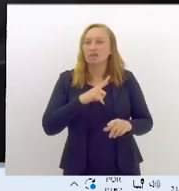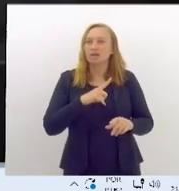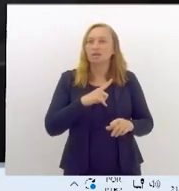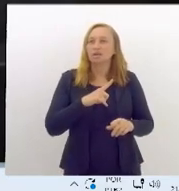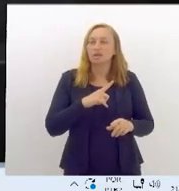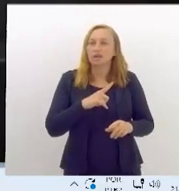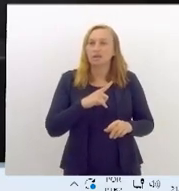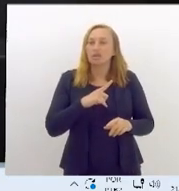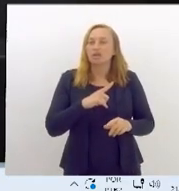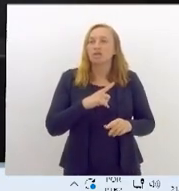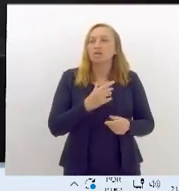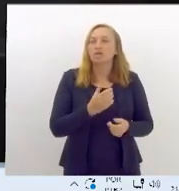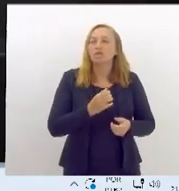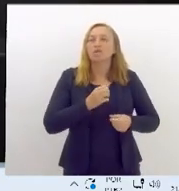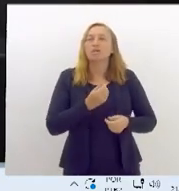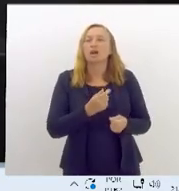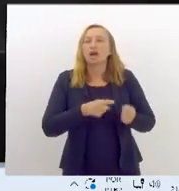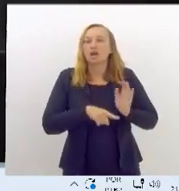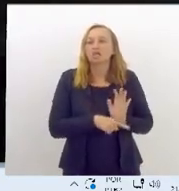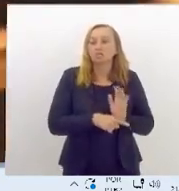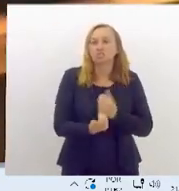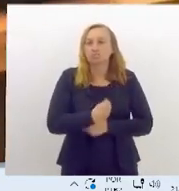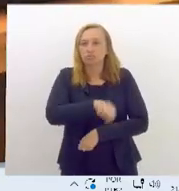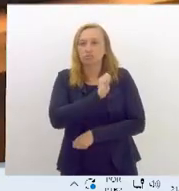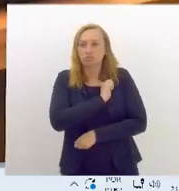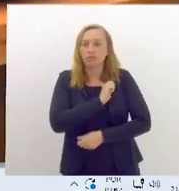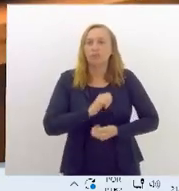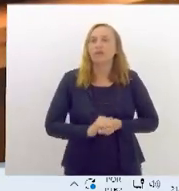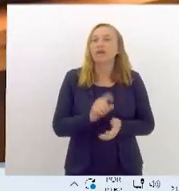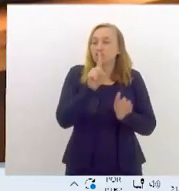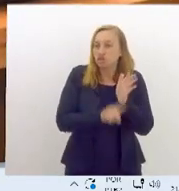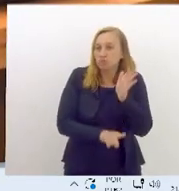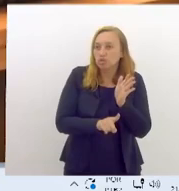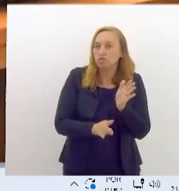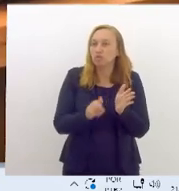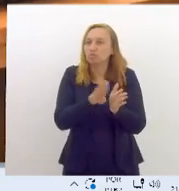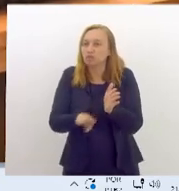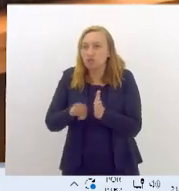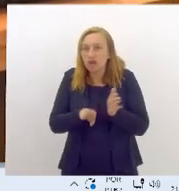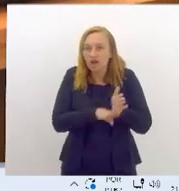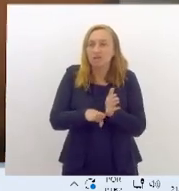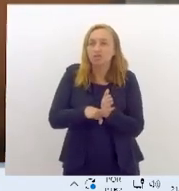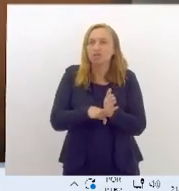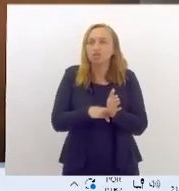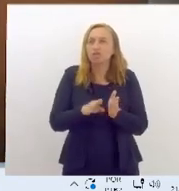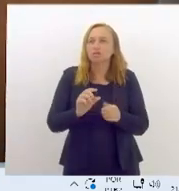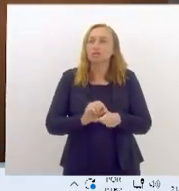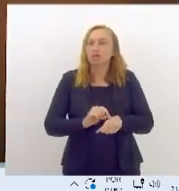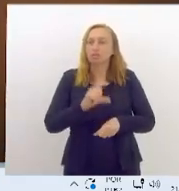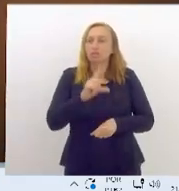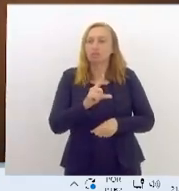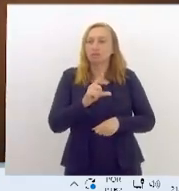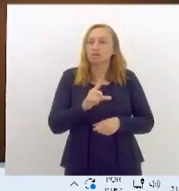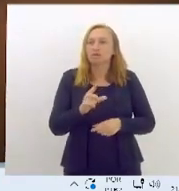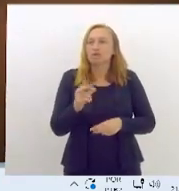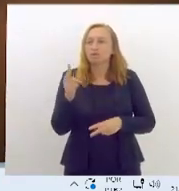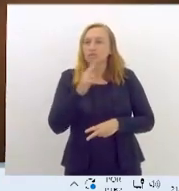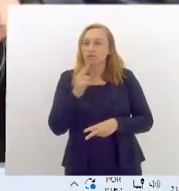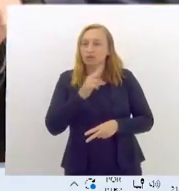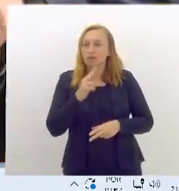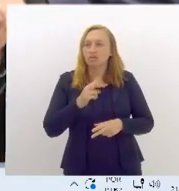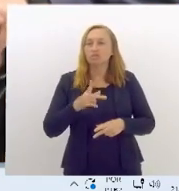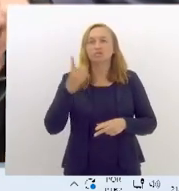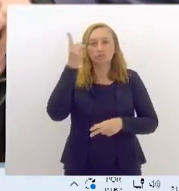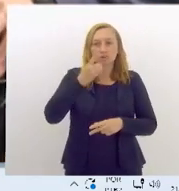estado no regime de recuperação fiscal reduziu as despesas e aumentou a eficiência do Parlamento